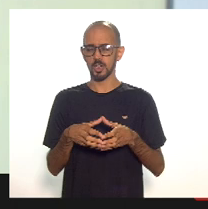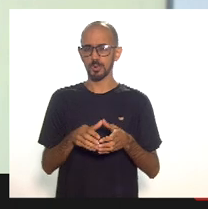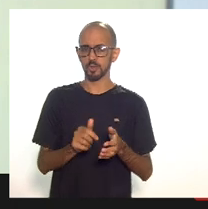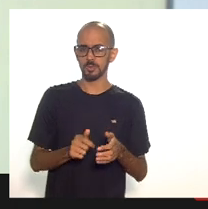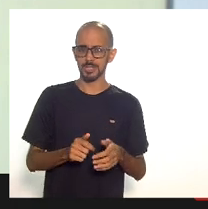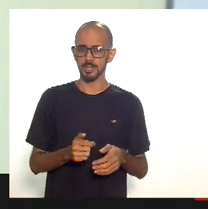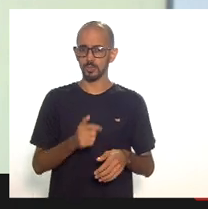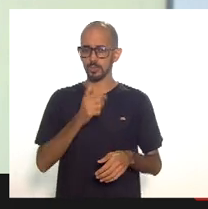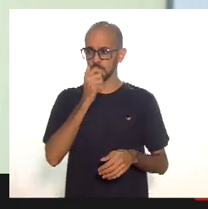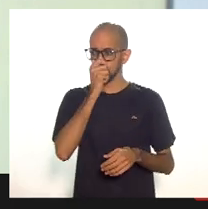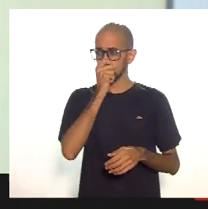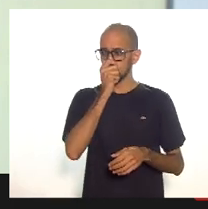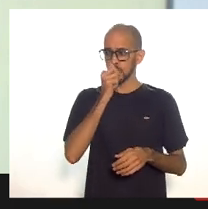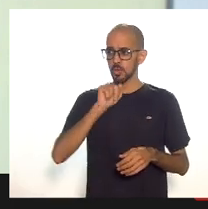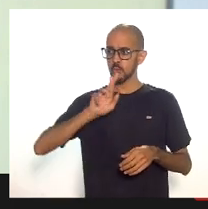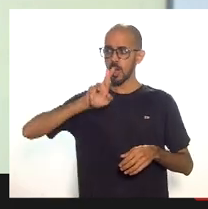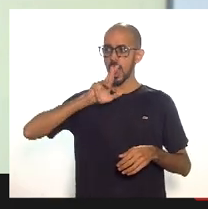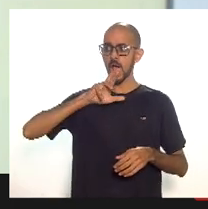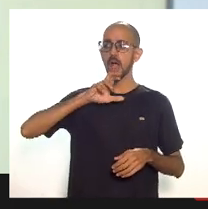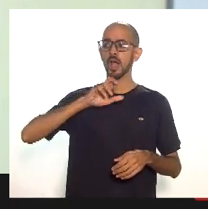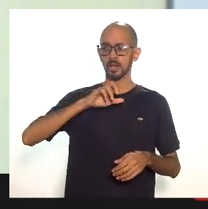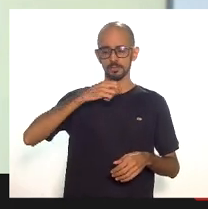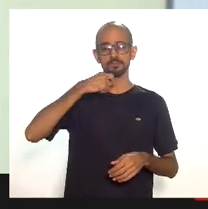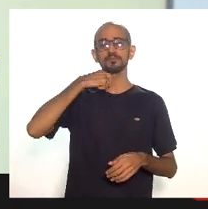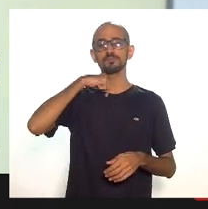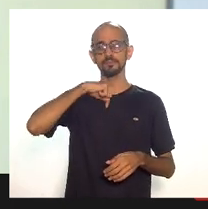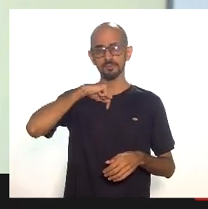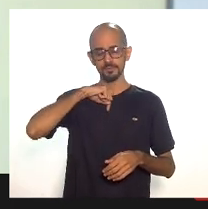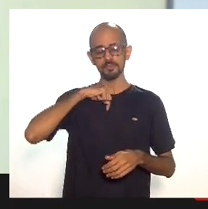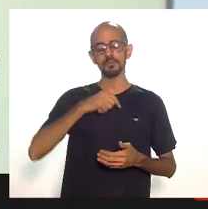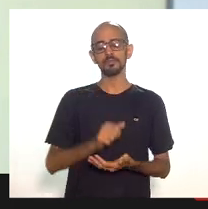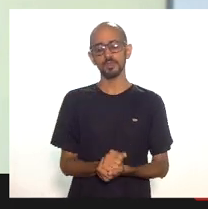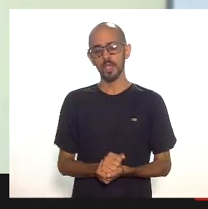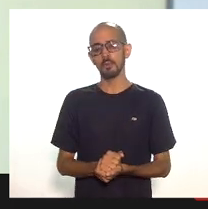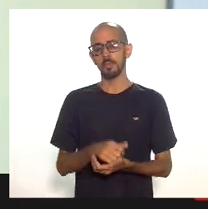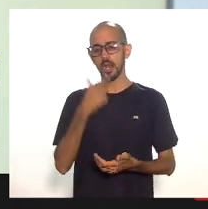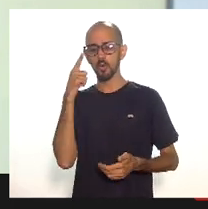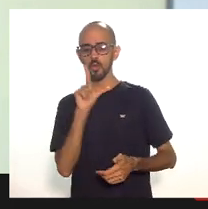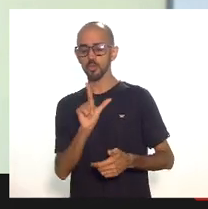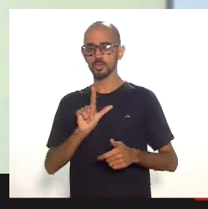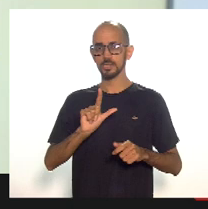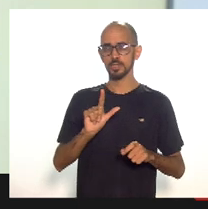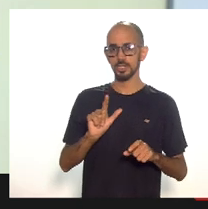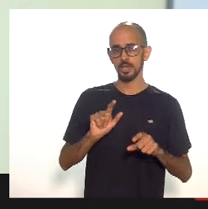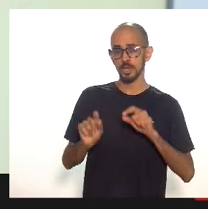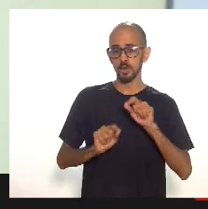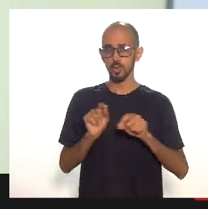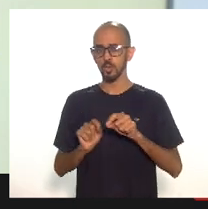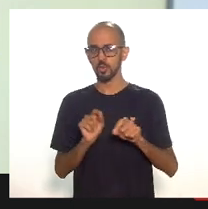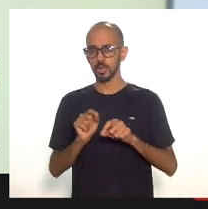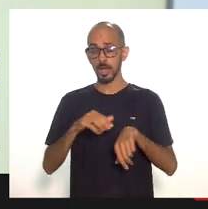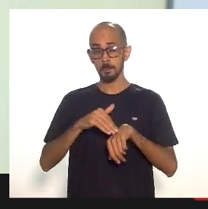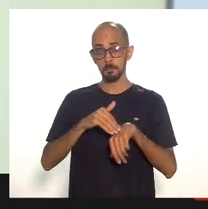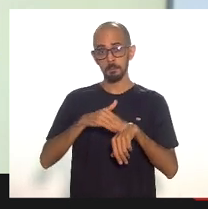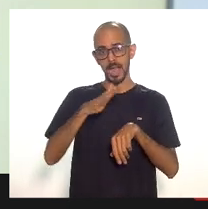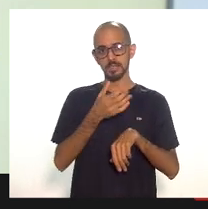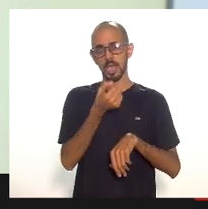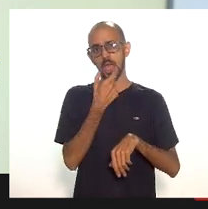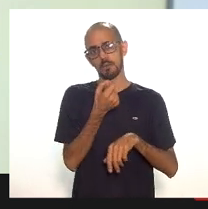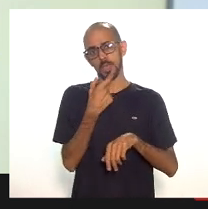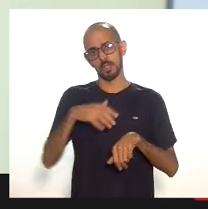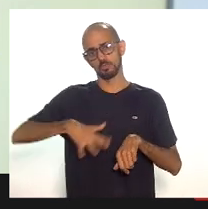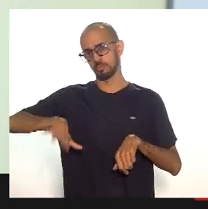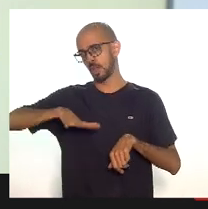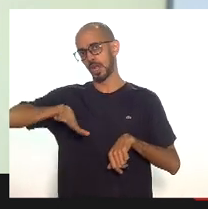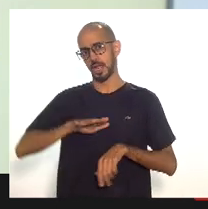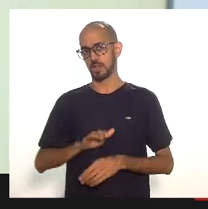tem se esforçado para viabilizar a maior quantidade possível de medicamentos no mercado.